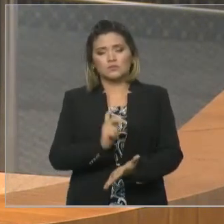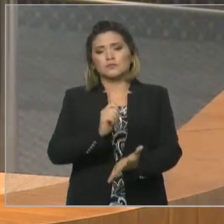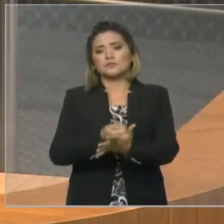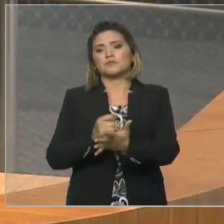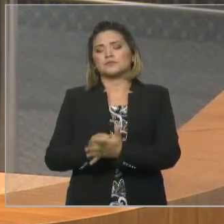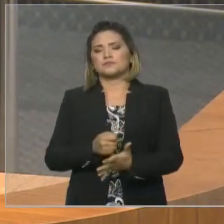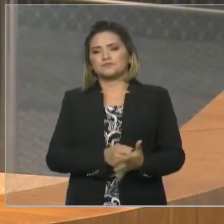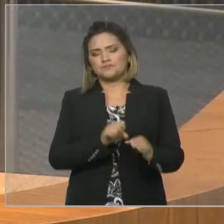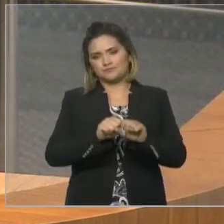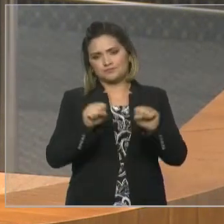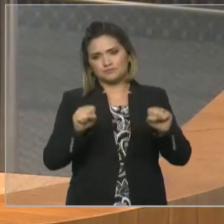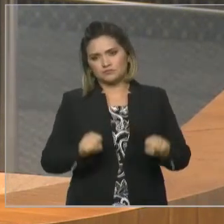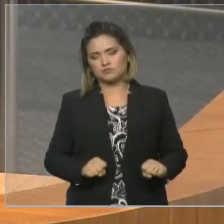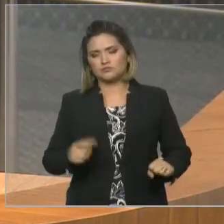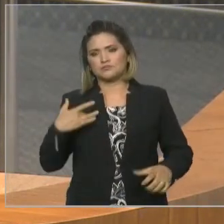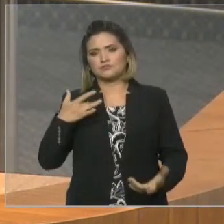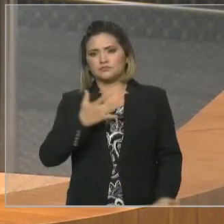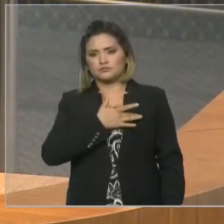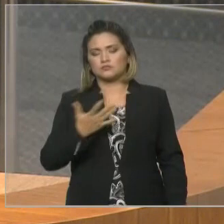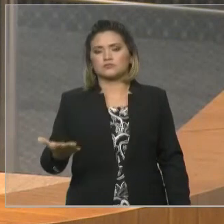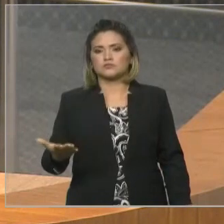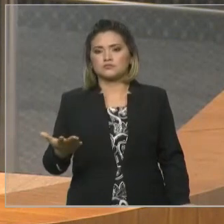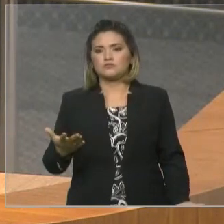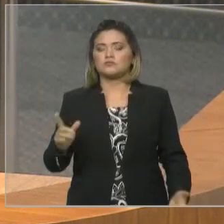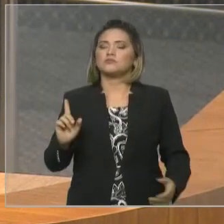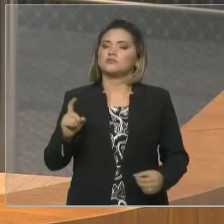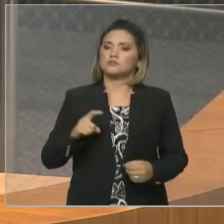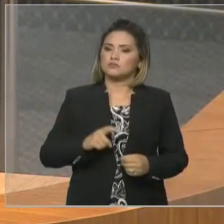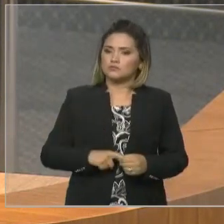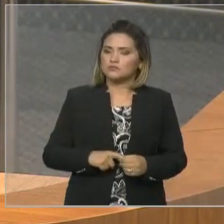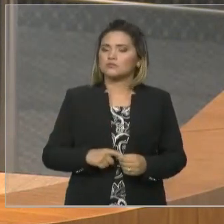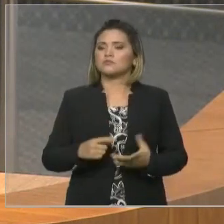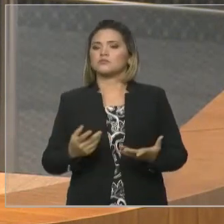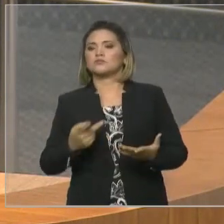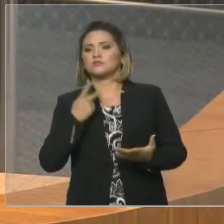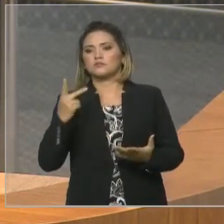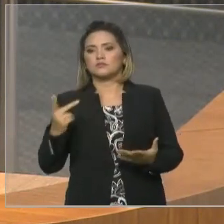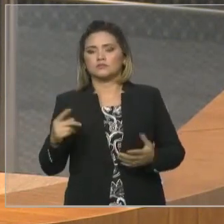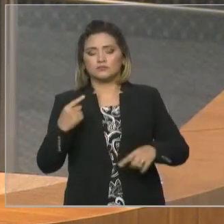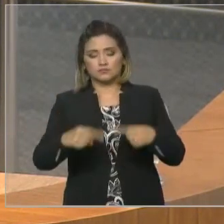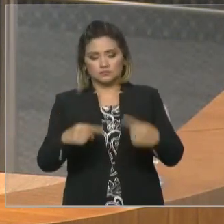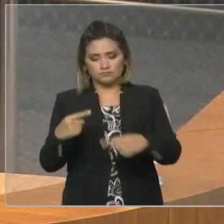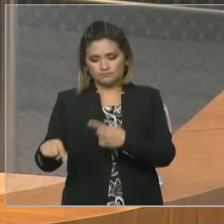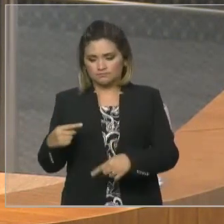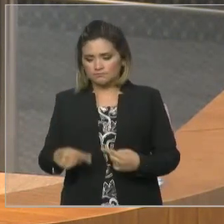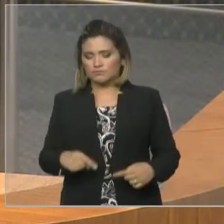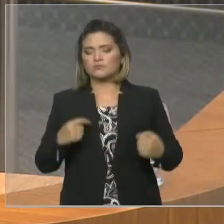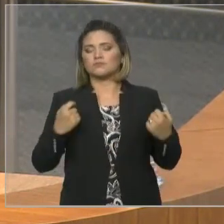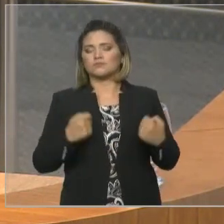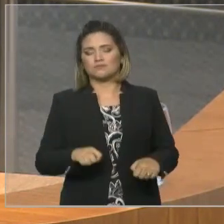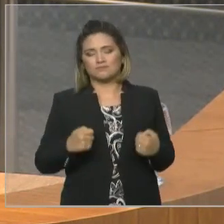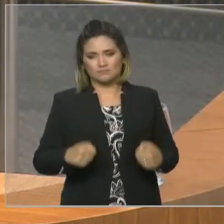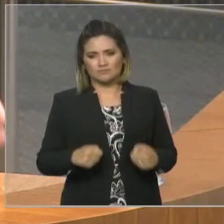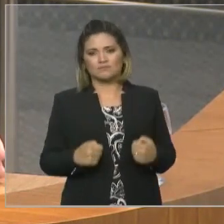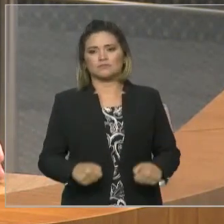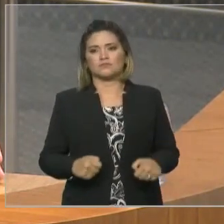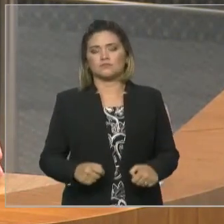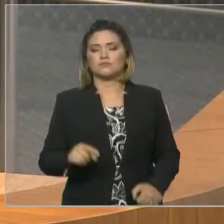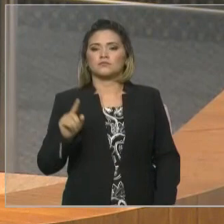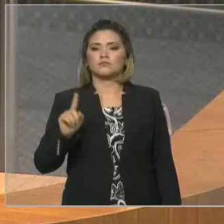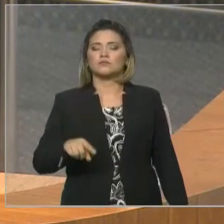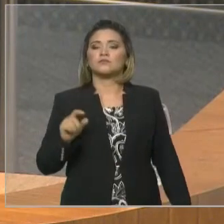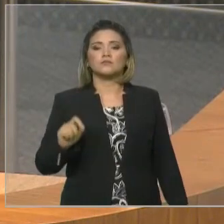o debate, ouvir, que é o momento, que é a forma mais democrática de se fazer. E é isso que a Secretaria de Estado da